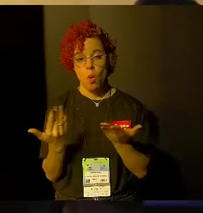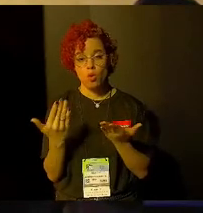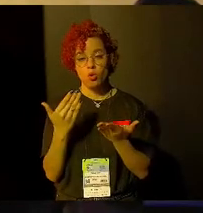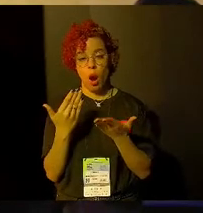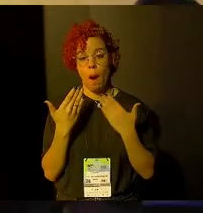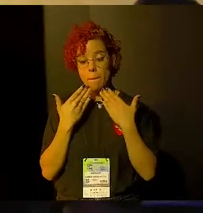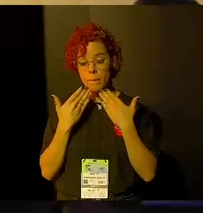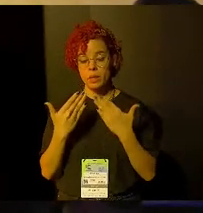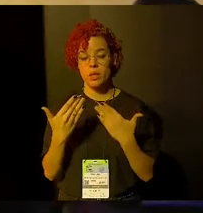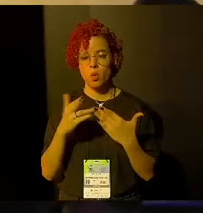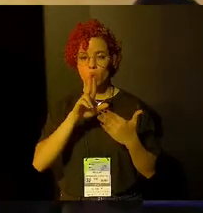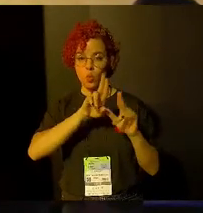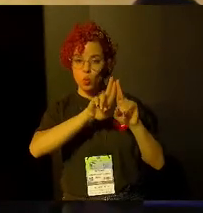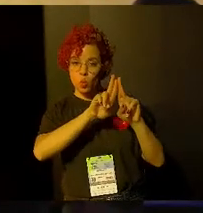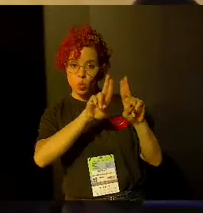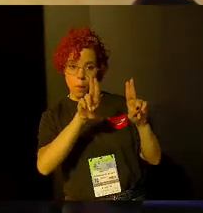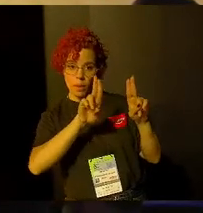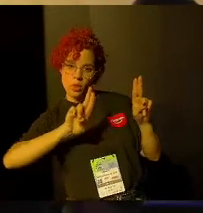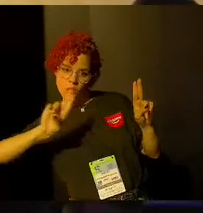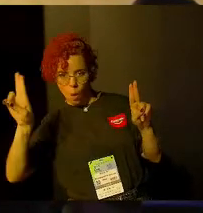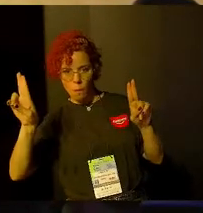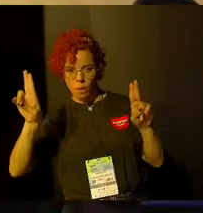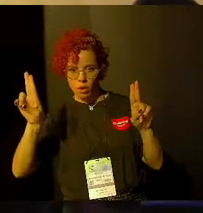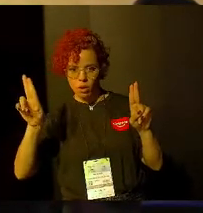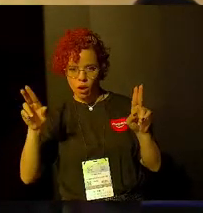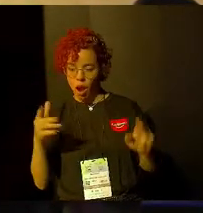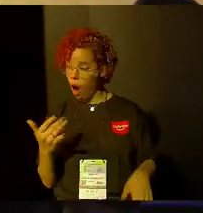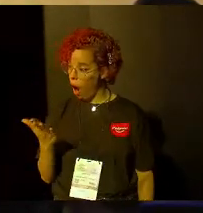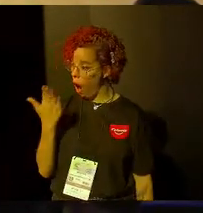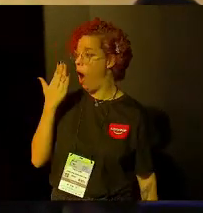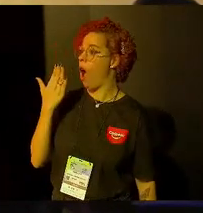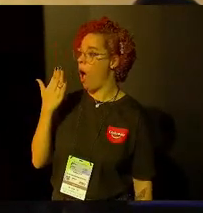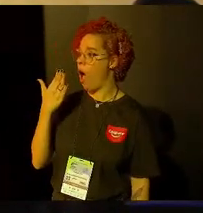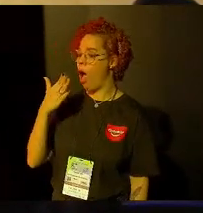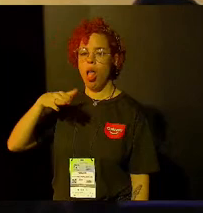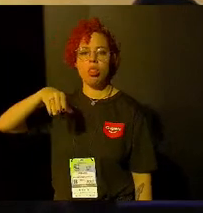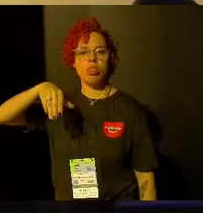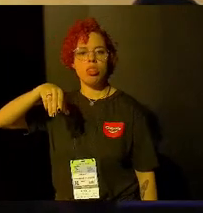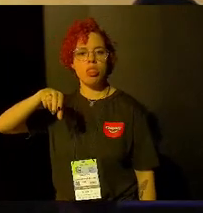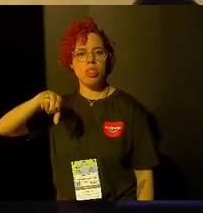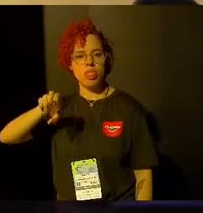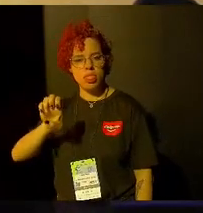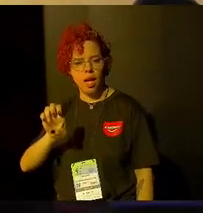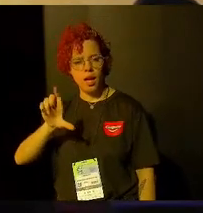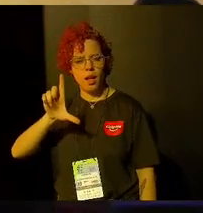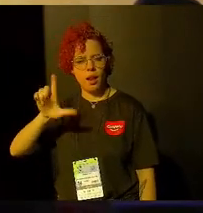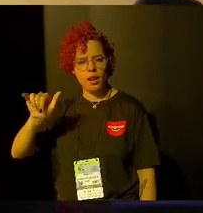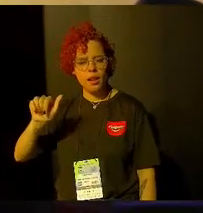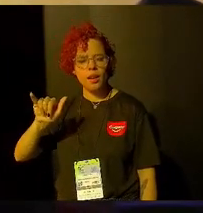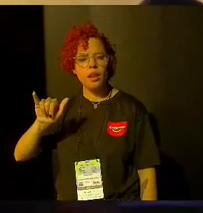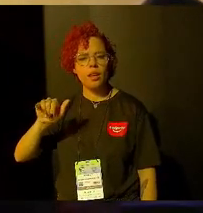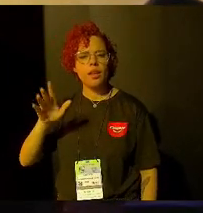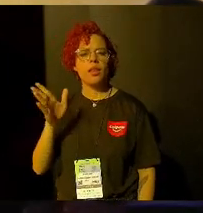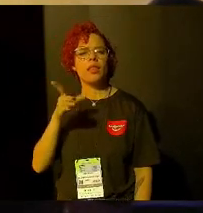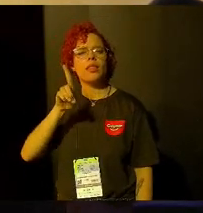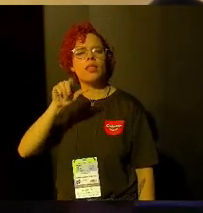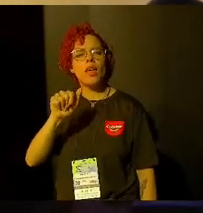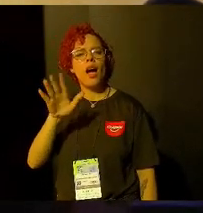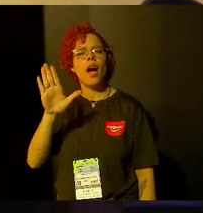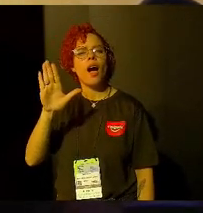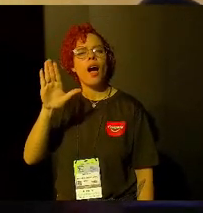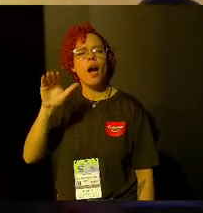até que bata um olho e você e fale da Capela você sabe o nome sobrenome da pessoa você